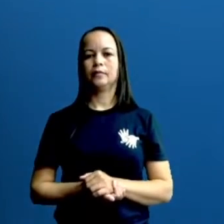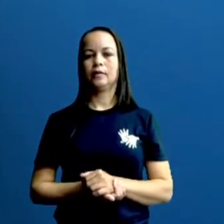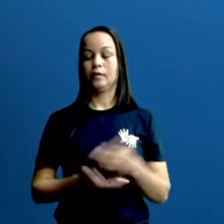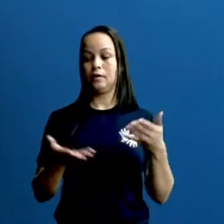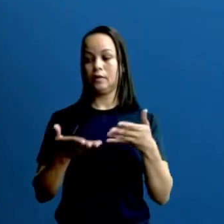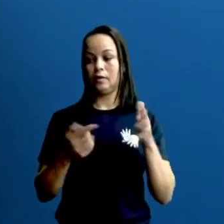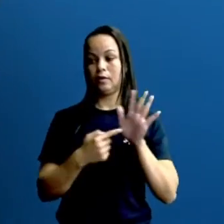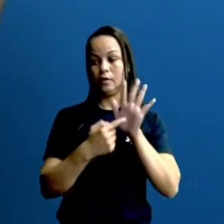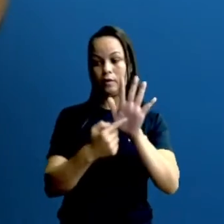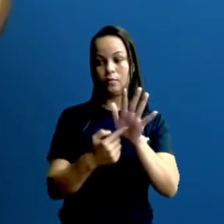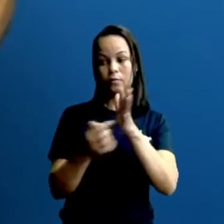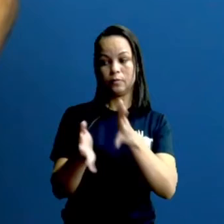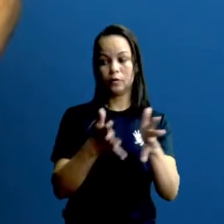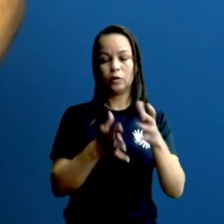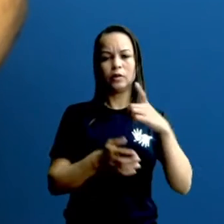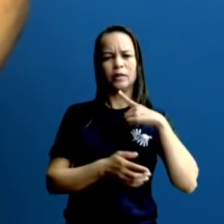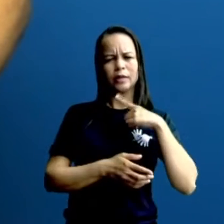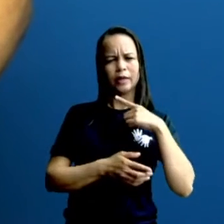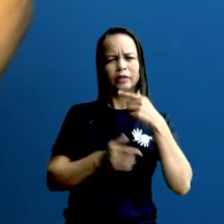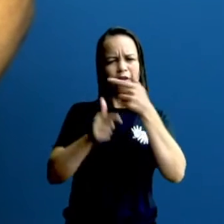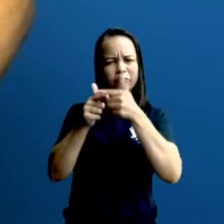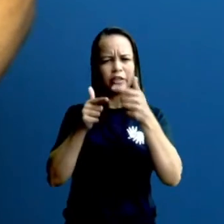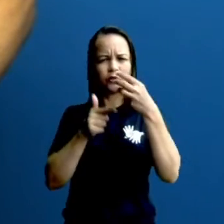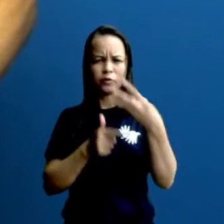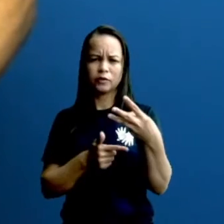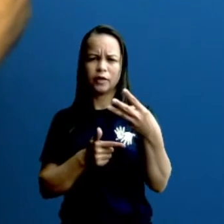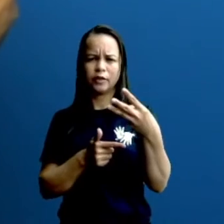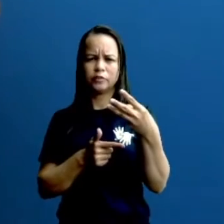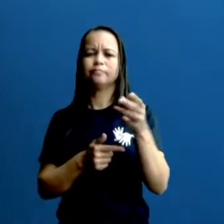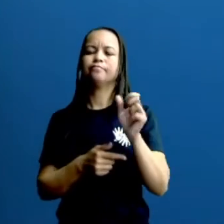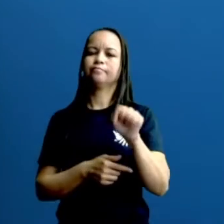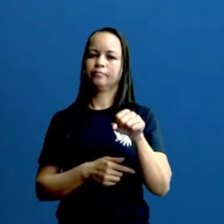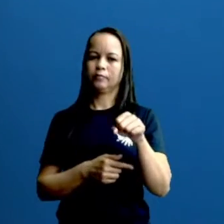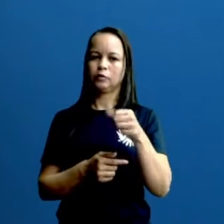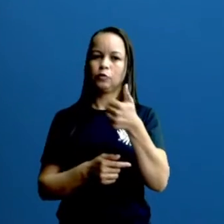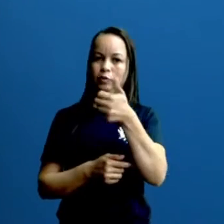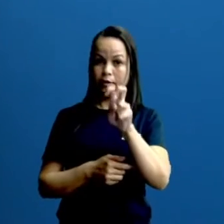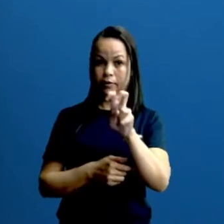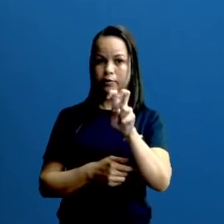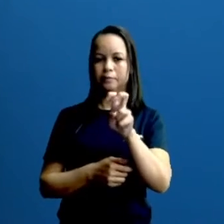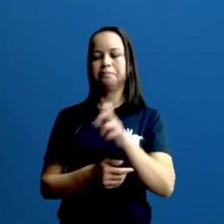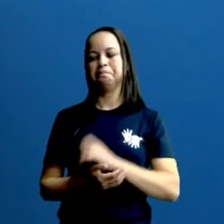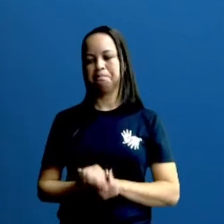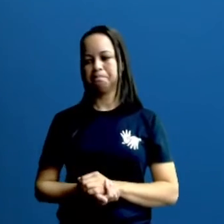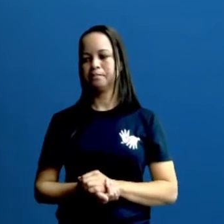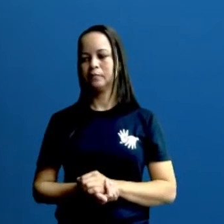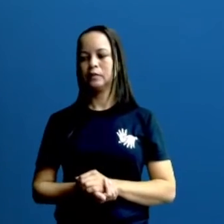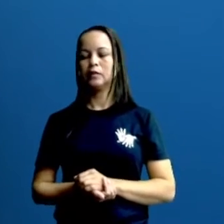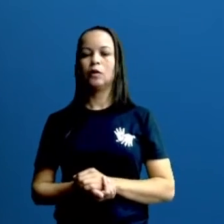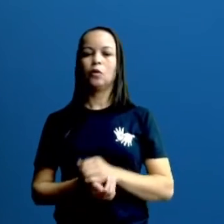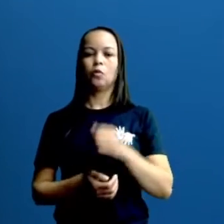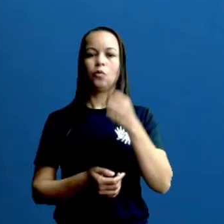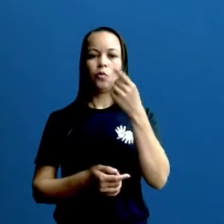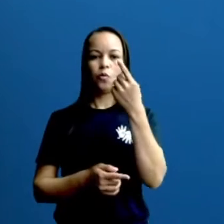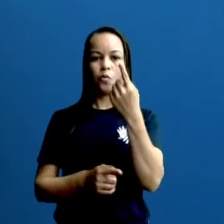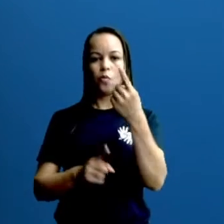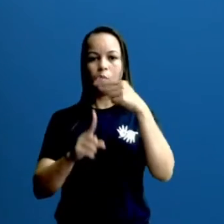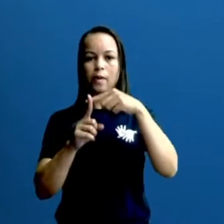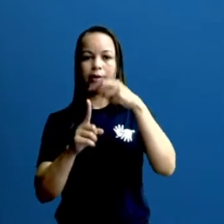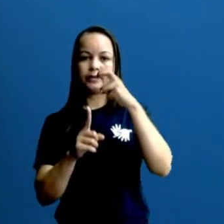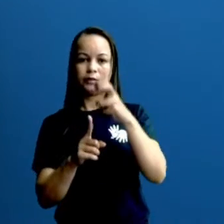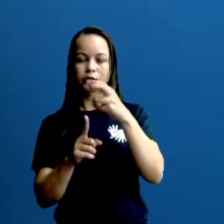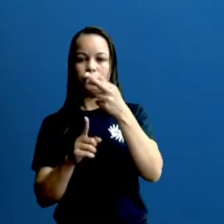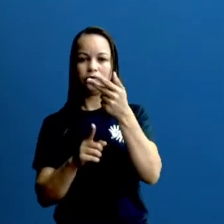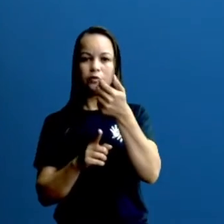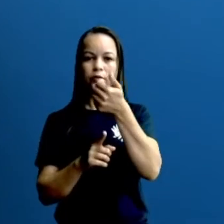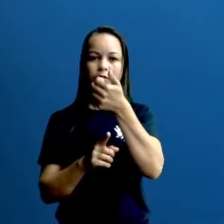novos números, tem algum que continua sendo divisível por 3? Sim. O 15. 1 mais 5 dá 6, o resultado